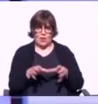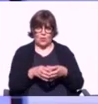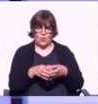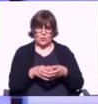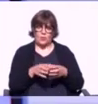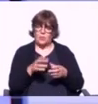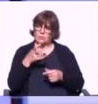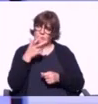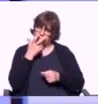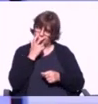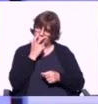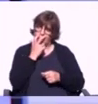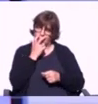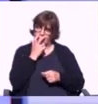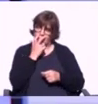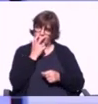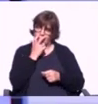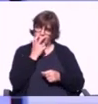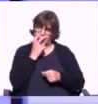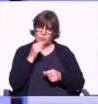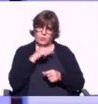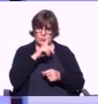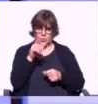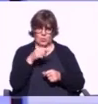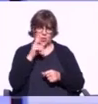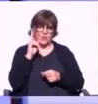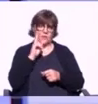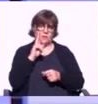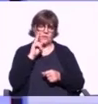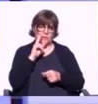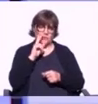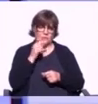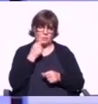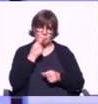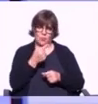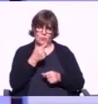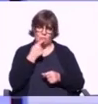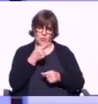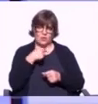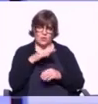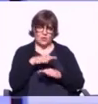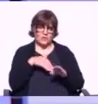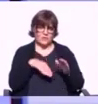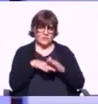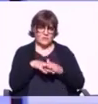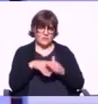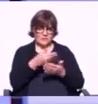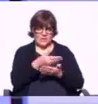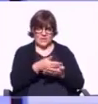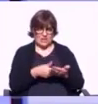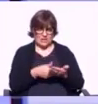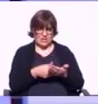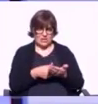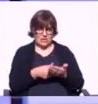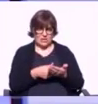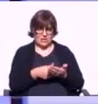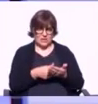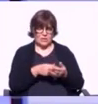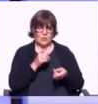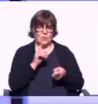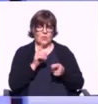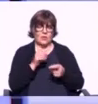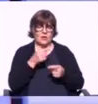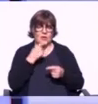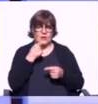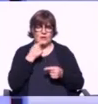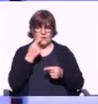de ser curioso que nós já vimos reportando, aliás, se fizermos uma lista dos atos... Não estás a fazer qualquer alusão